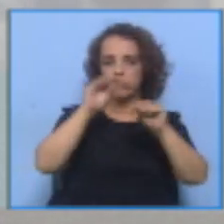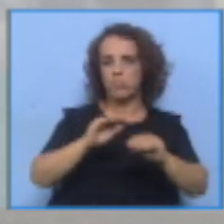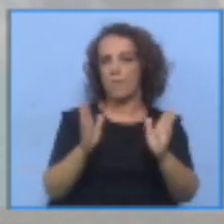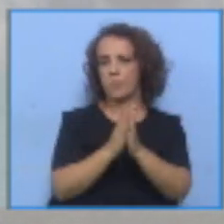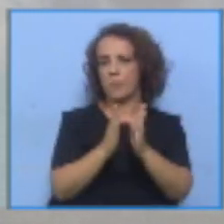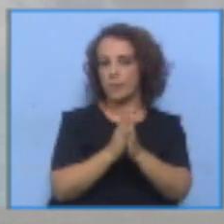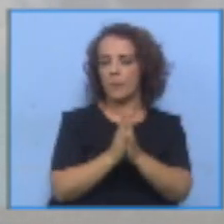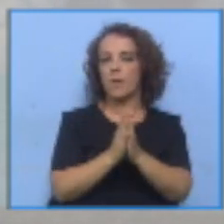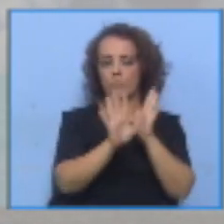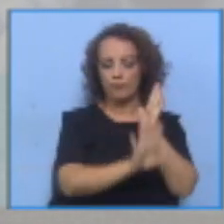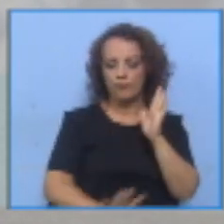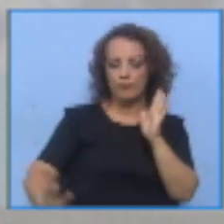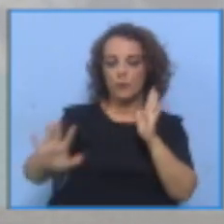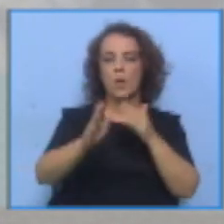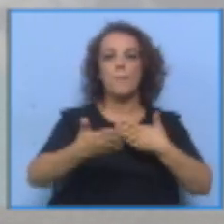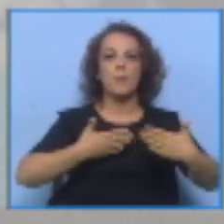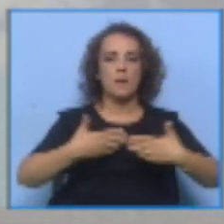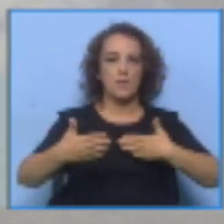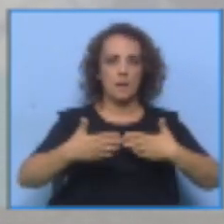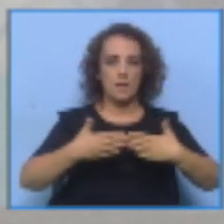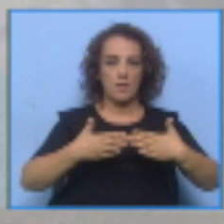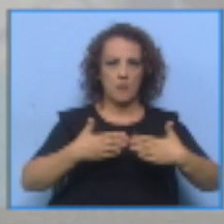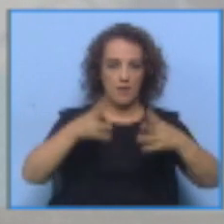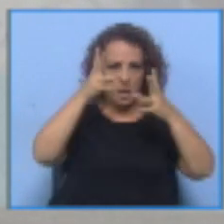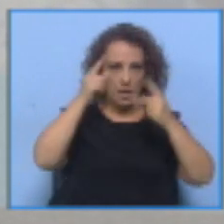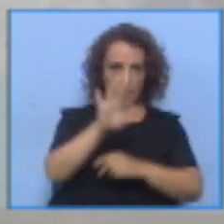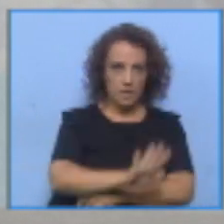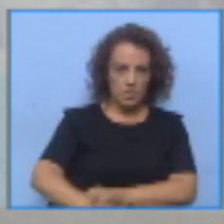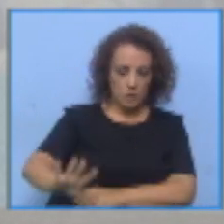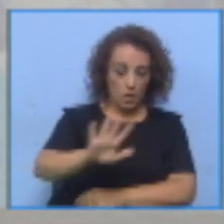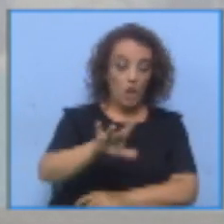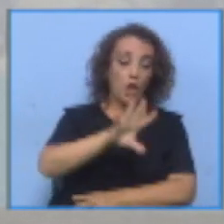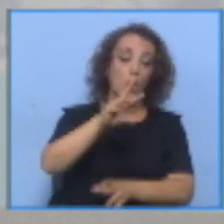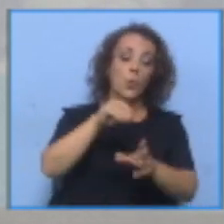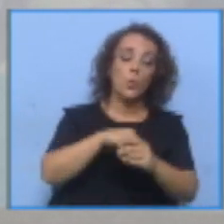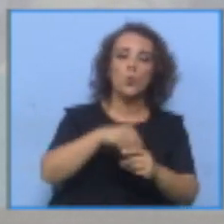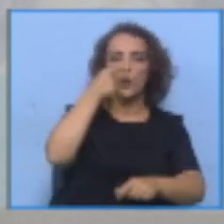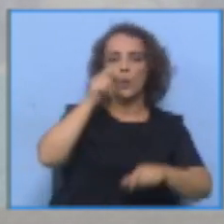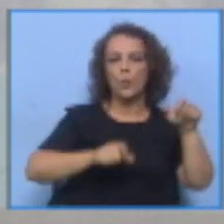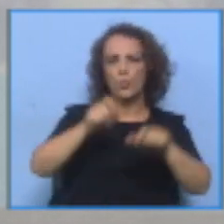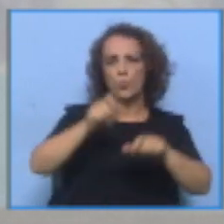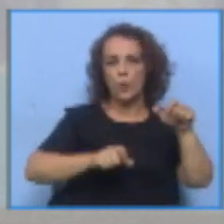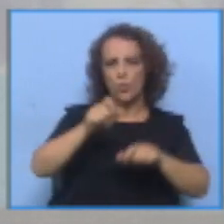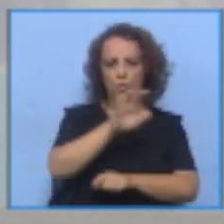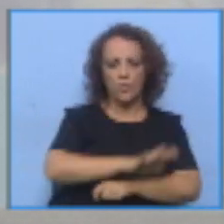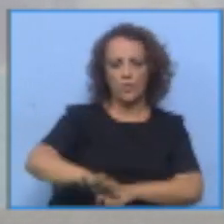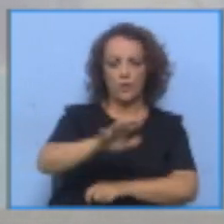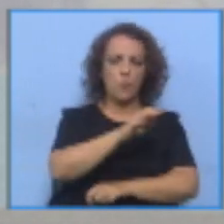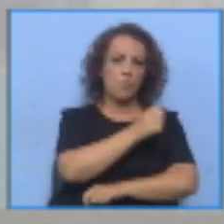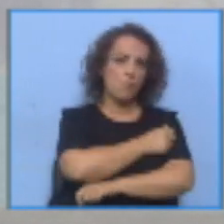este processo e em que as comunidades envolvidas, incluindo os povos indígenas que vivem na